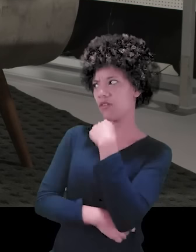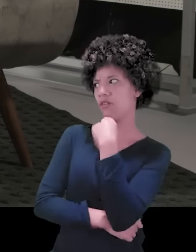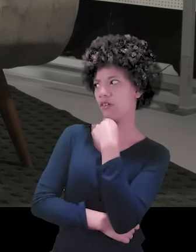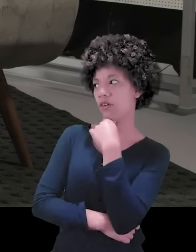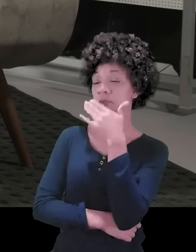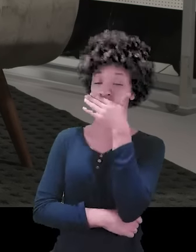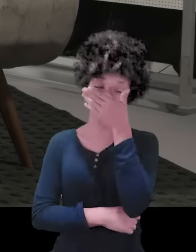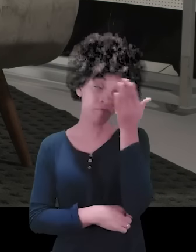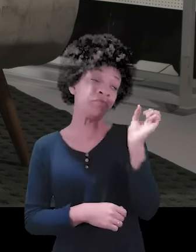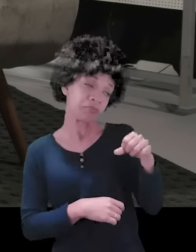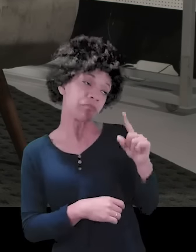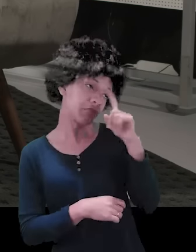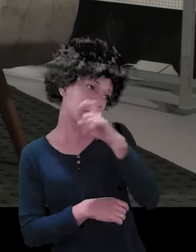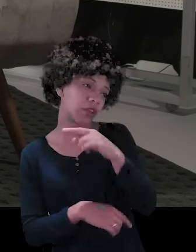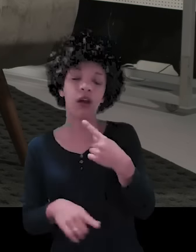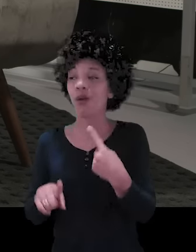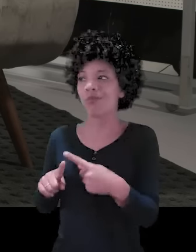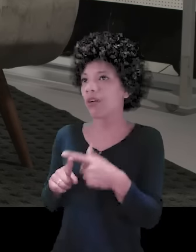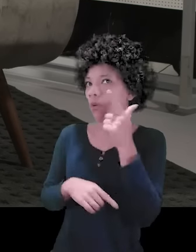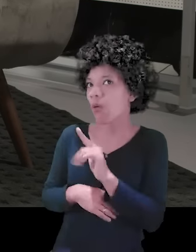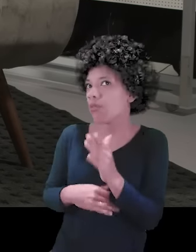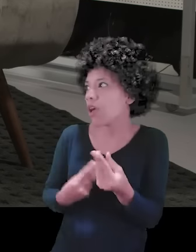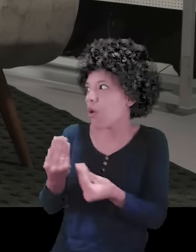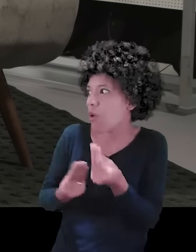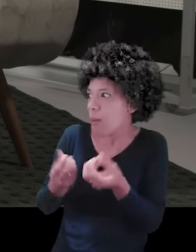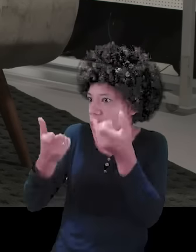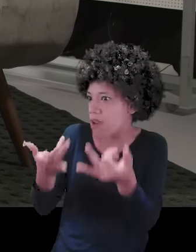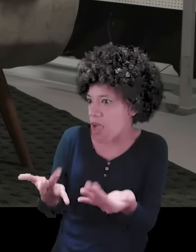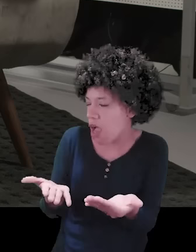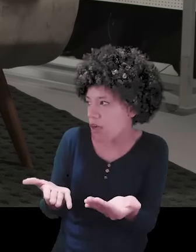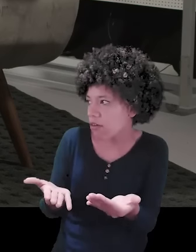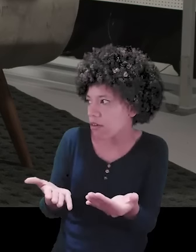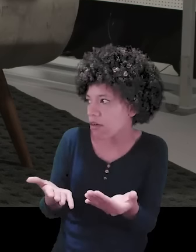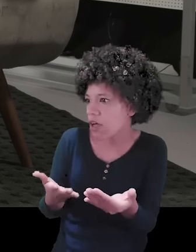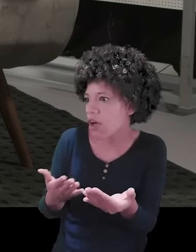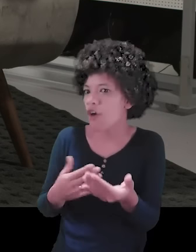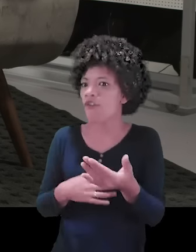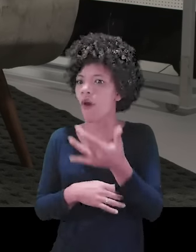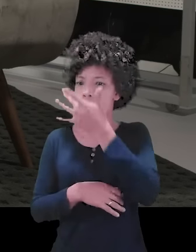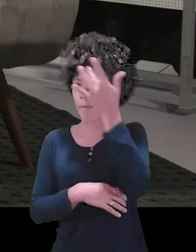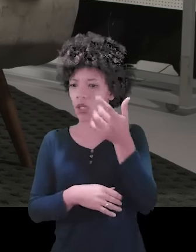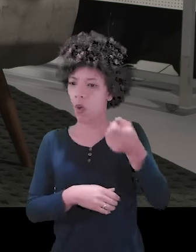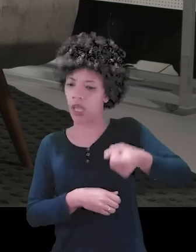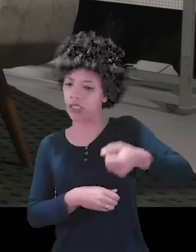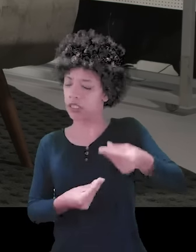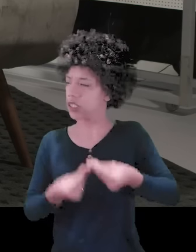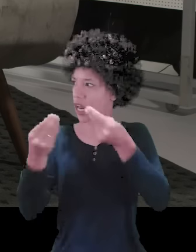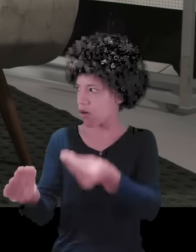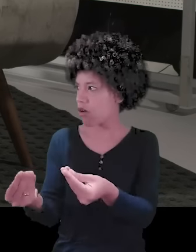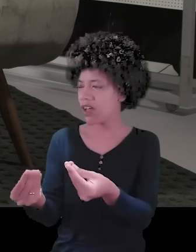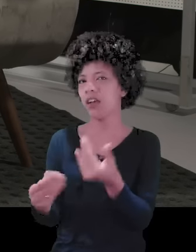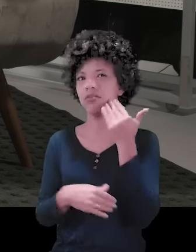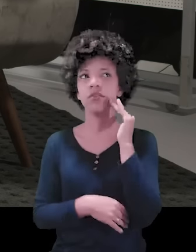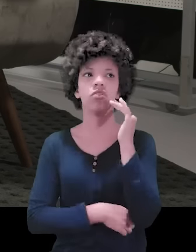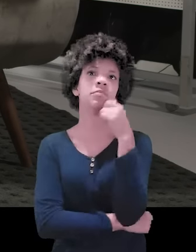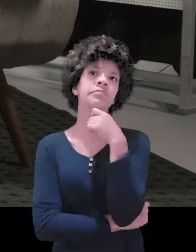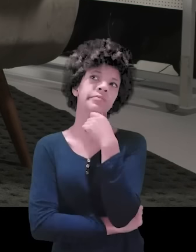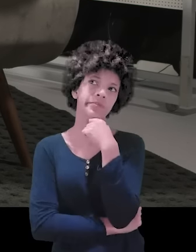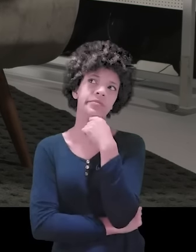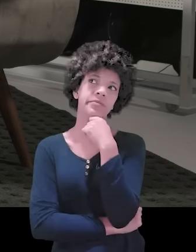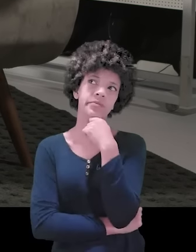né é mais complicado porque você não consegue e você vai falar que tem um cara que me entregou a mala Foi não entendi não entendi